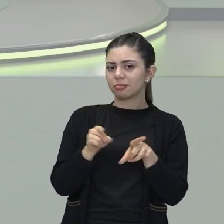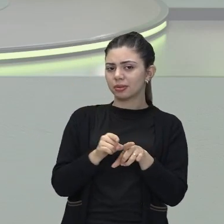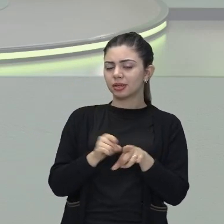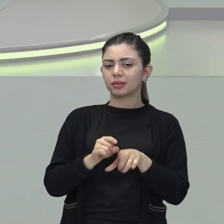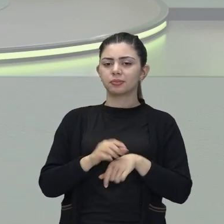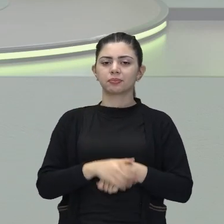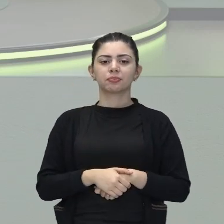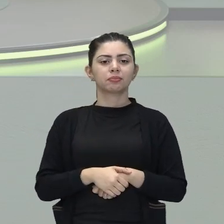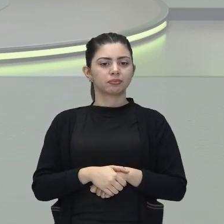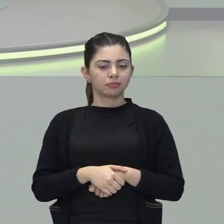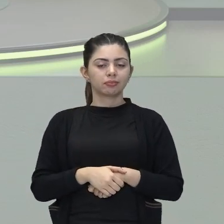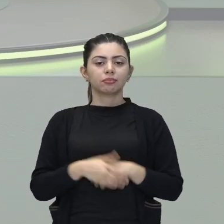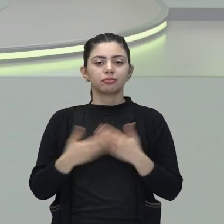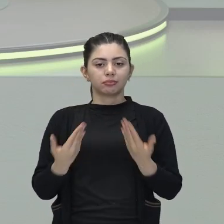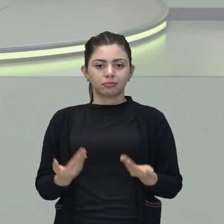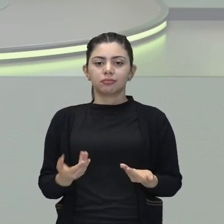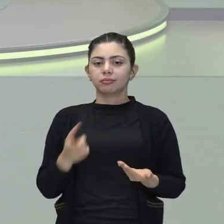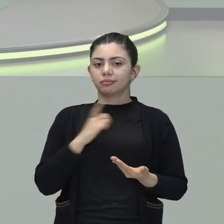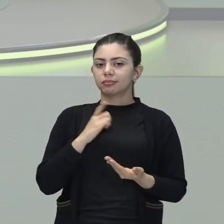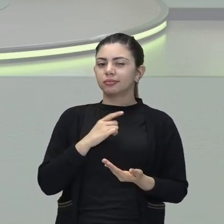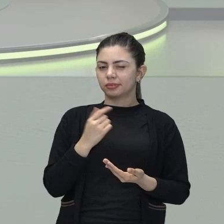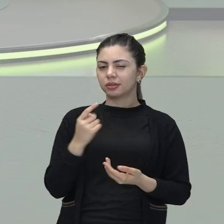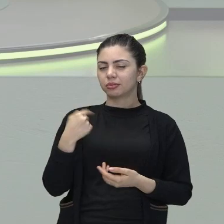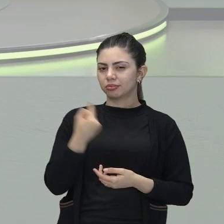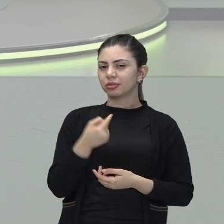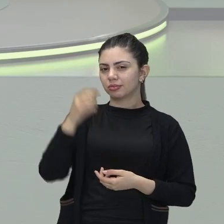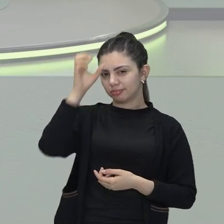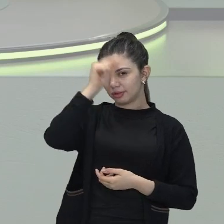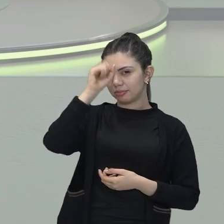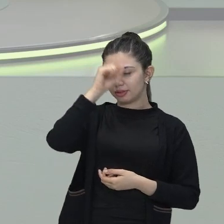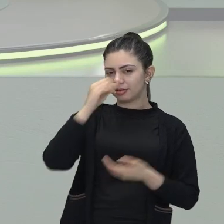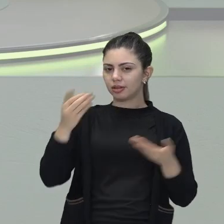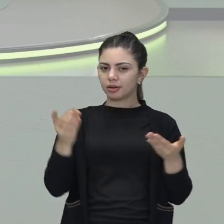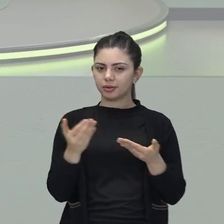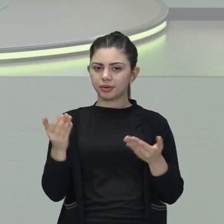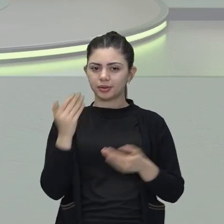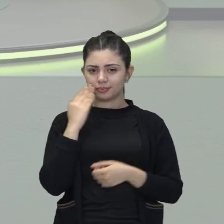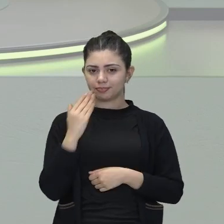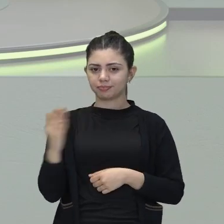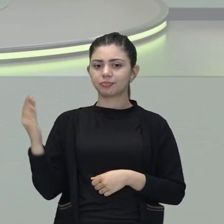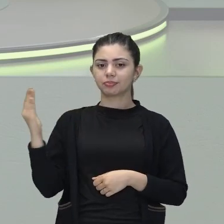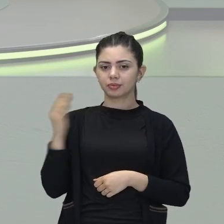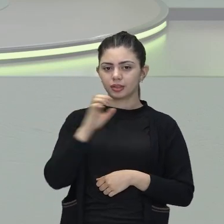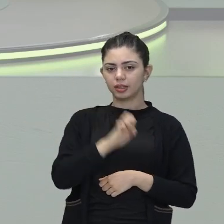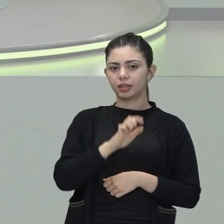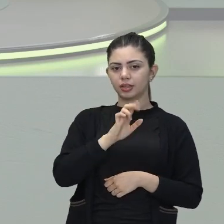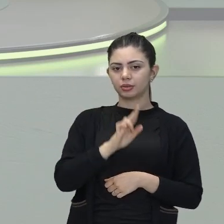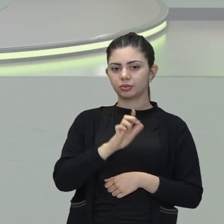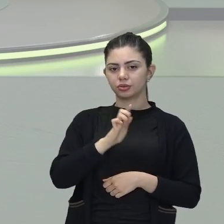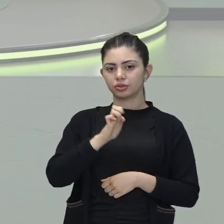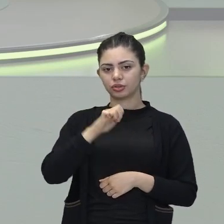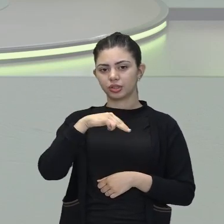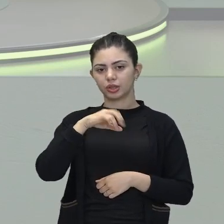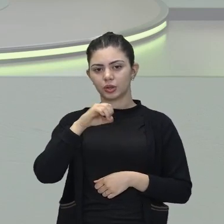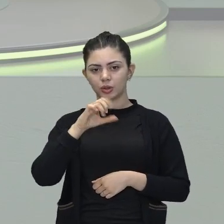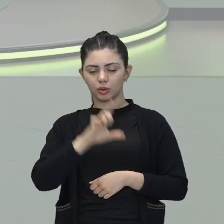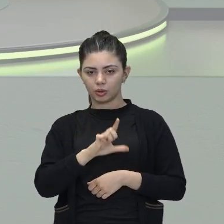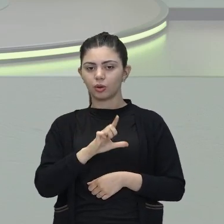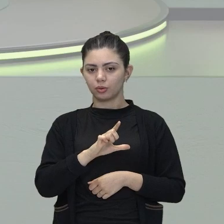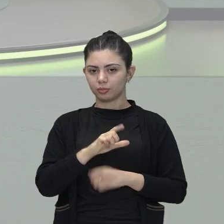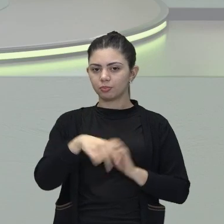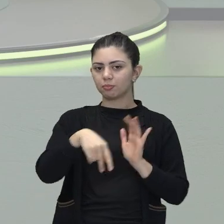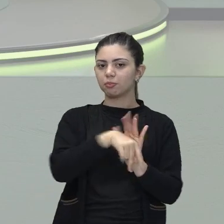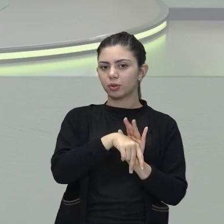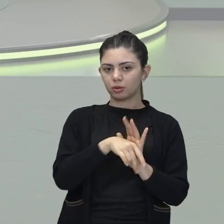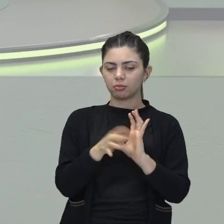e a vanilina, que são esses próximos compostos que vocês vão ver aqui. Observe, está aqui. Esse aqui é o eugenol, que